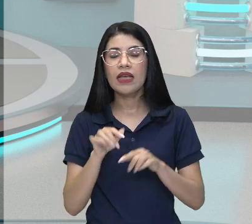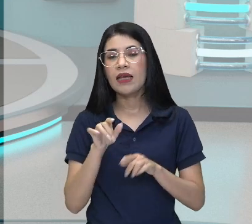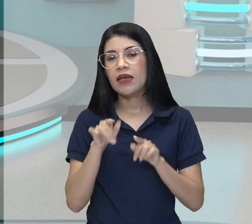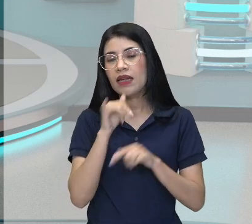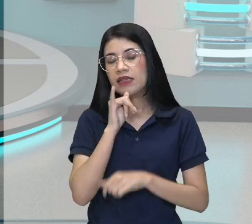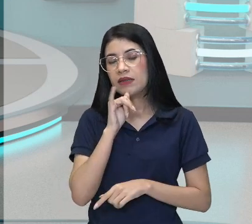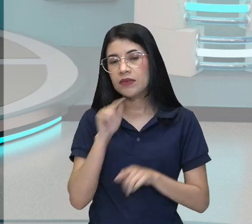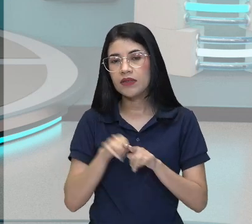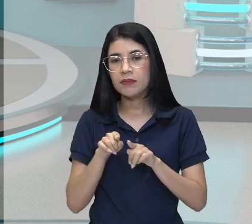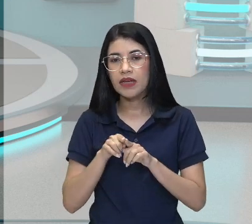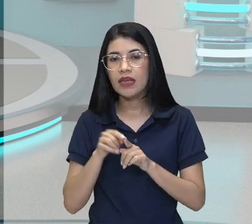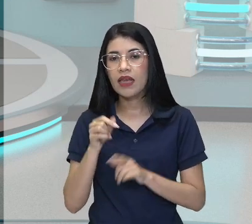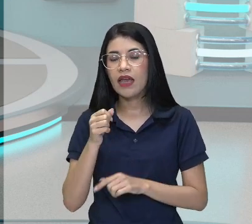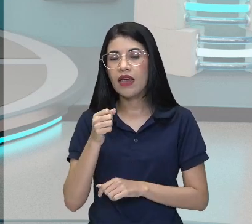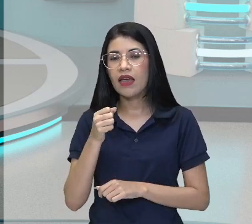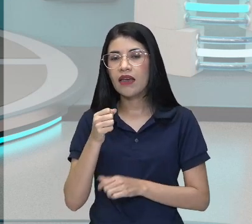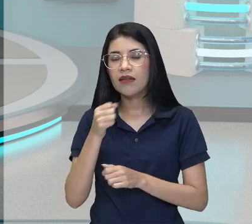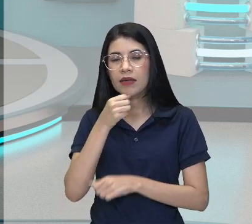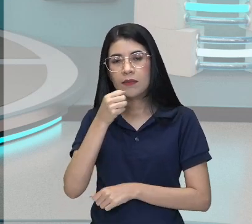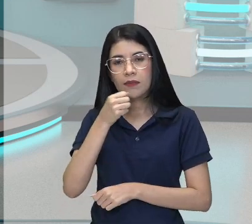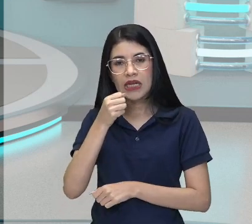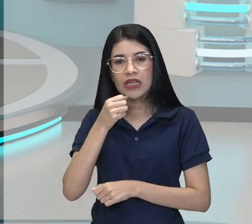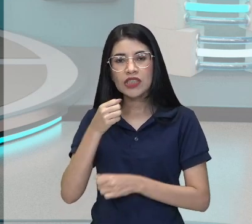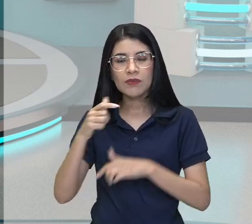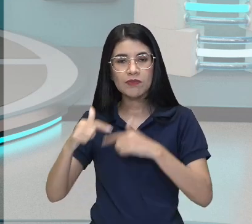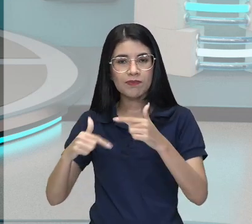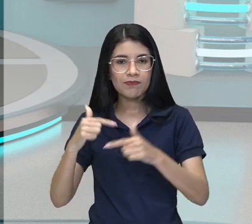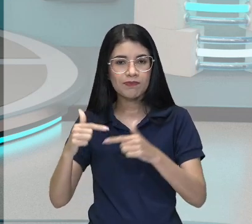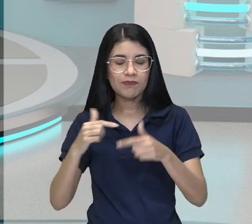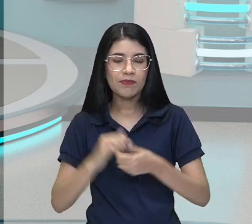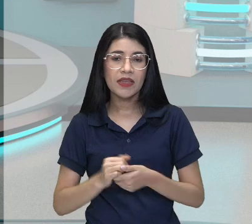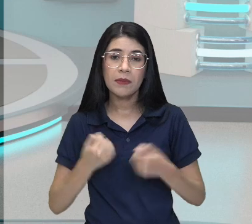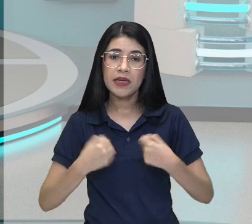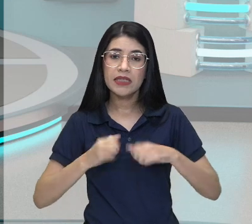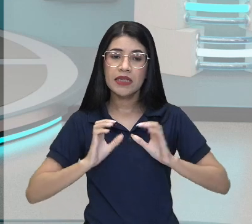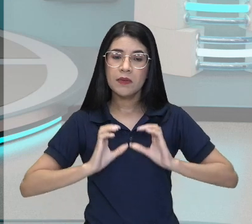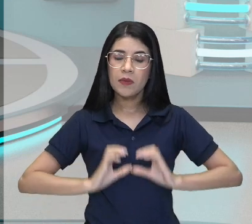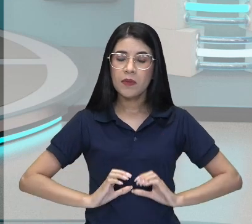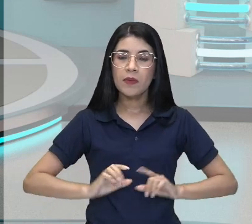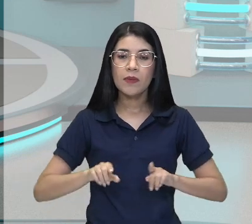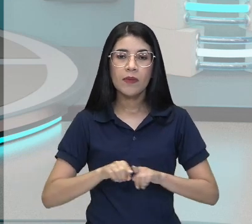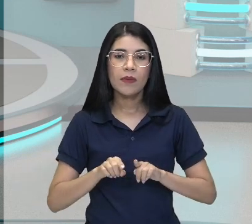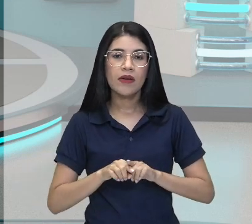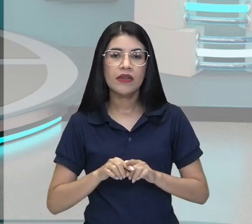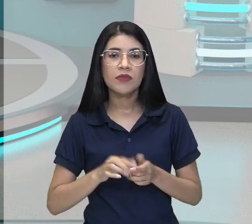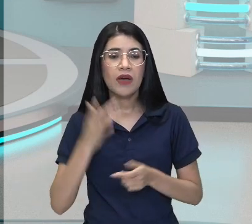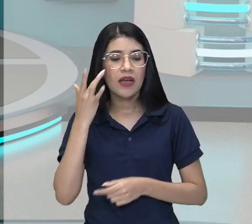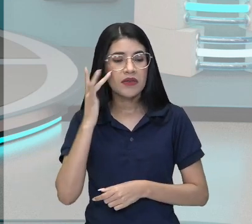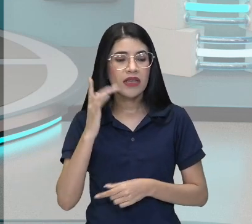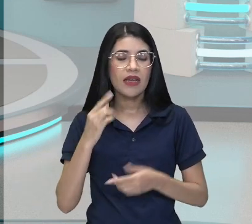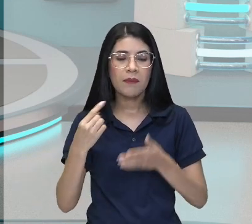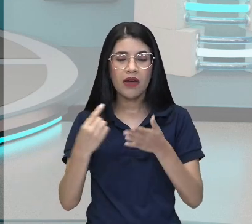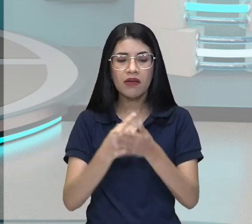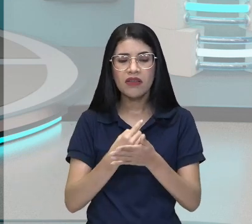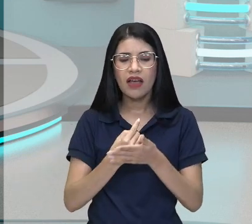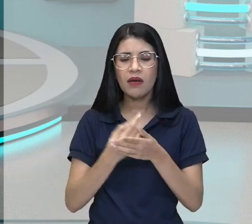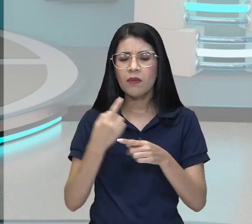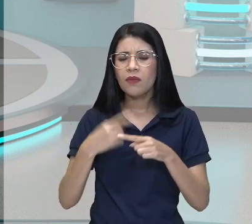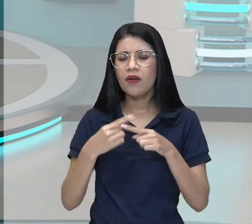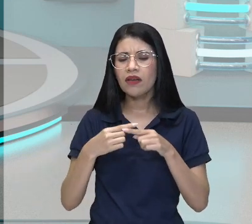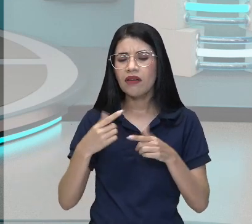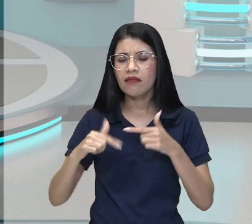trabalho. Você tem que ter postura, porque você vai para uma entrevista de trabalho. Ah, eu não sei, você quer trabalhar aqui porque. Ah, porque eu